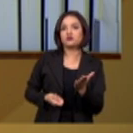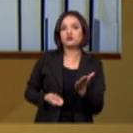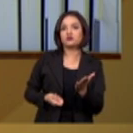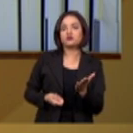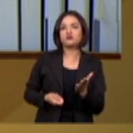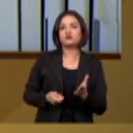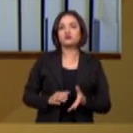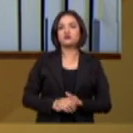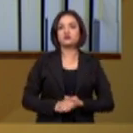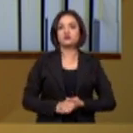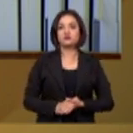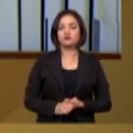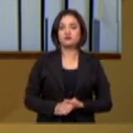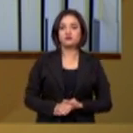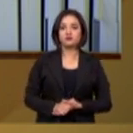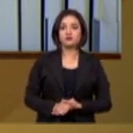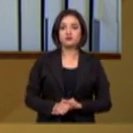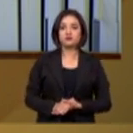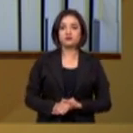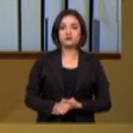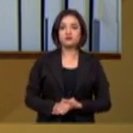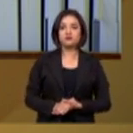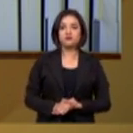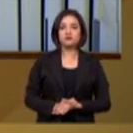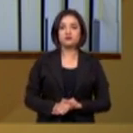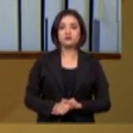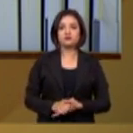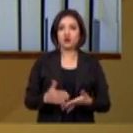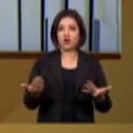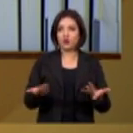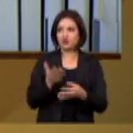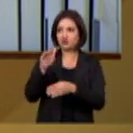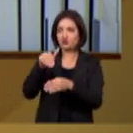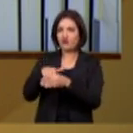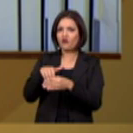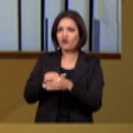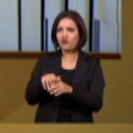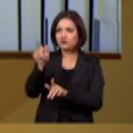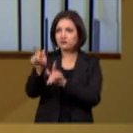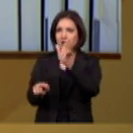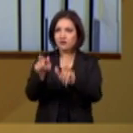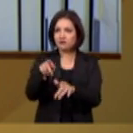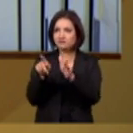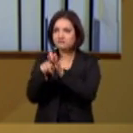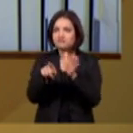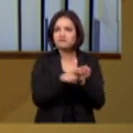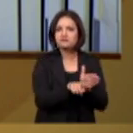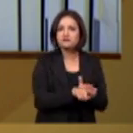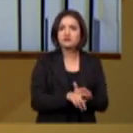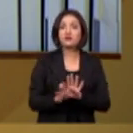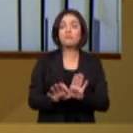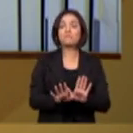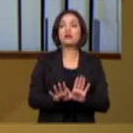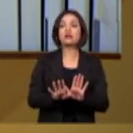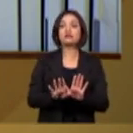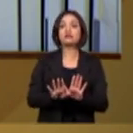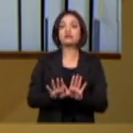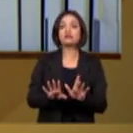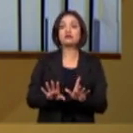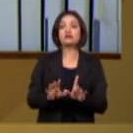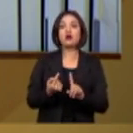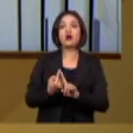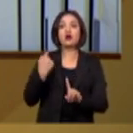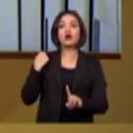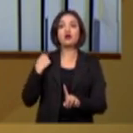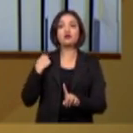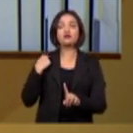uso da palavra esclarecendo o ponto eu vou então antes que havia pedido